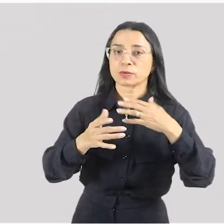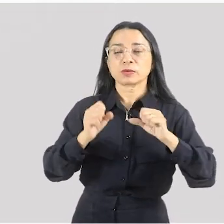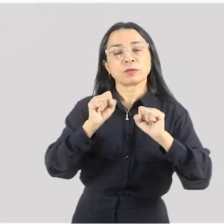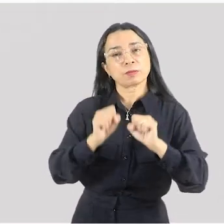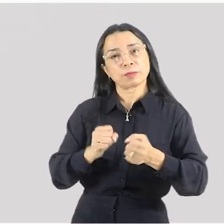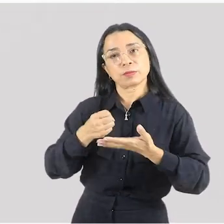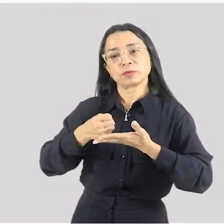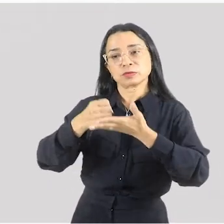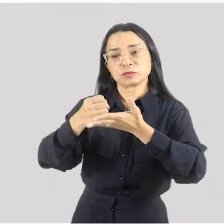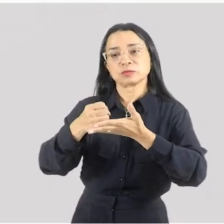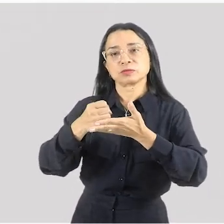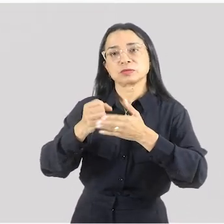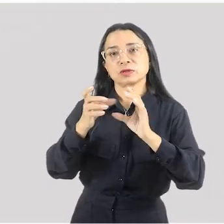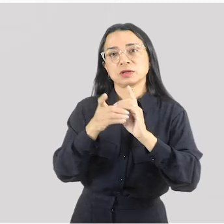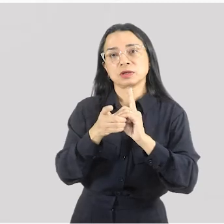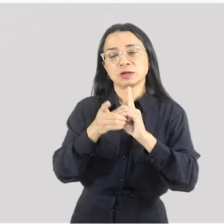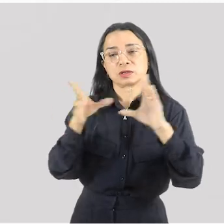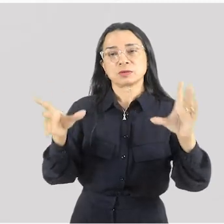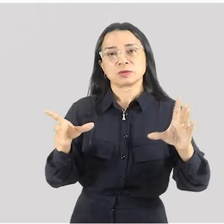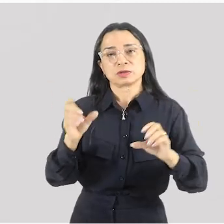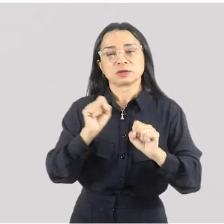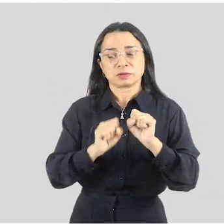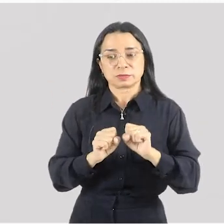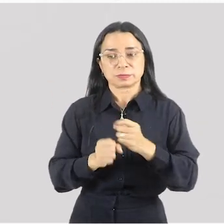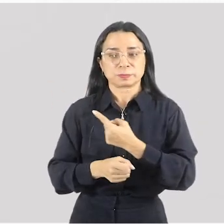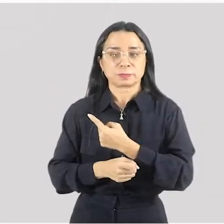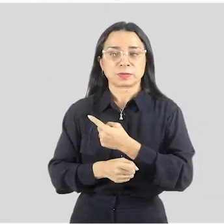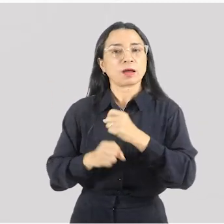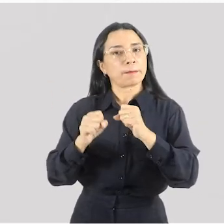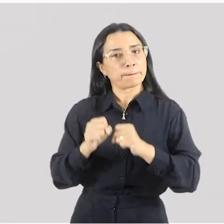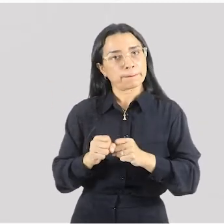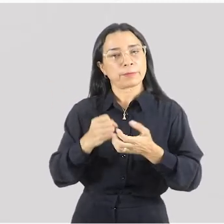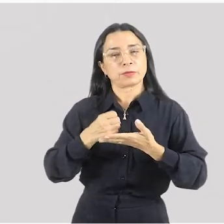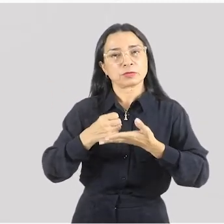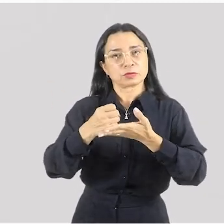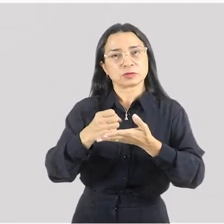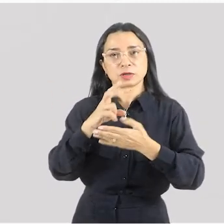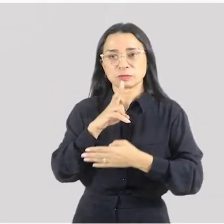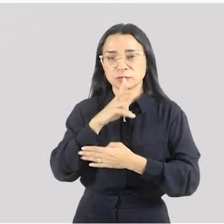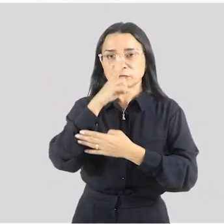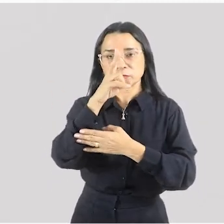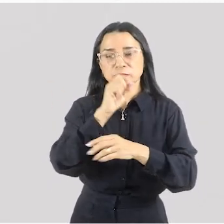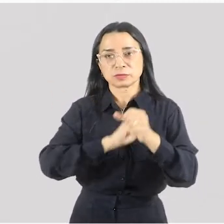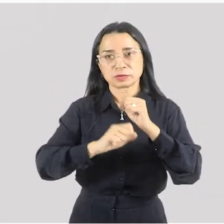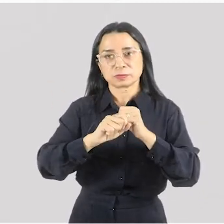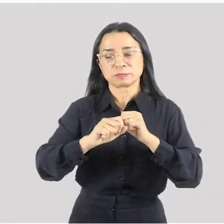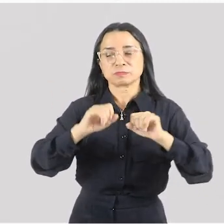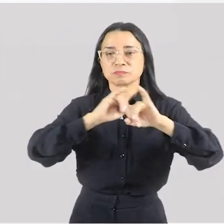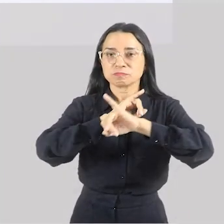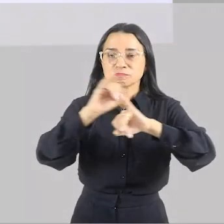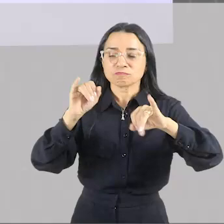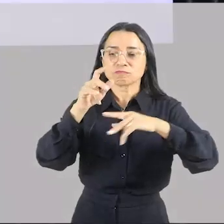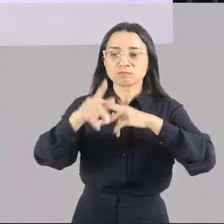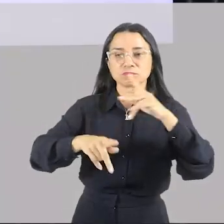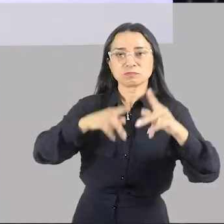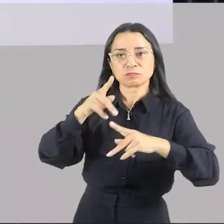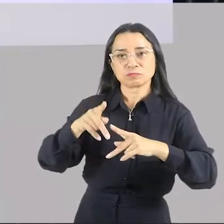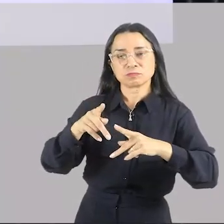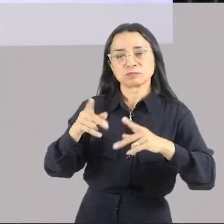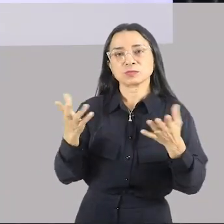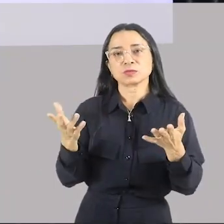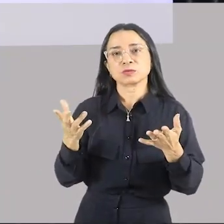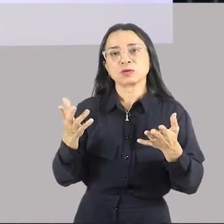A mídia, que é o quarto poder, ela pode contribuir para o fortalecimento da democracia quando ela informa a população sobre os